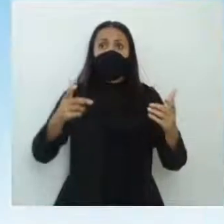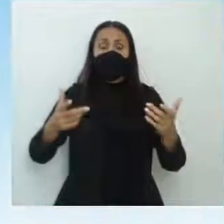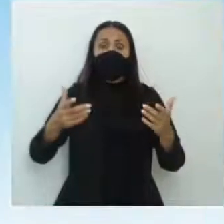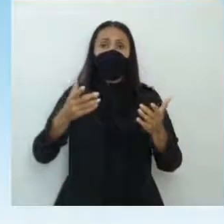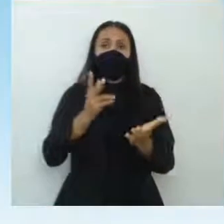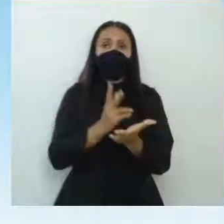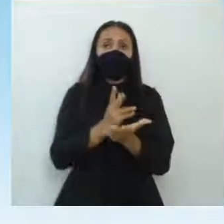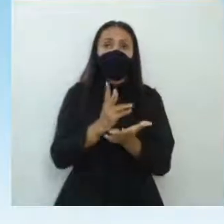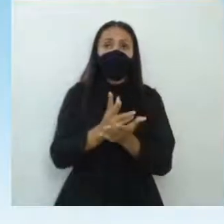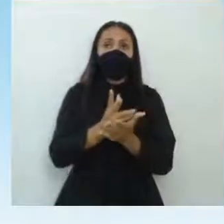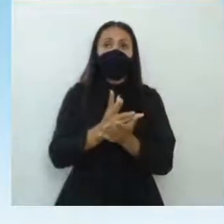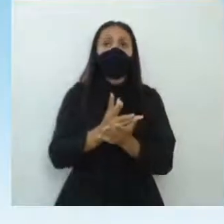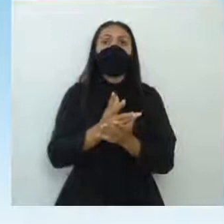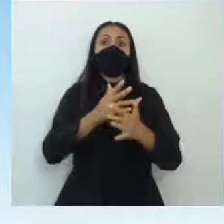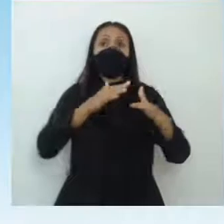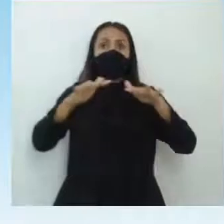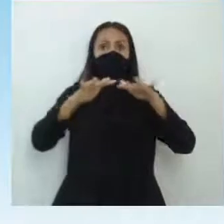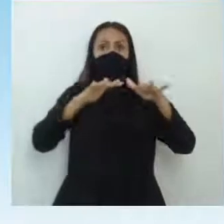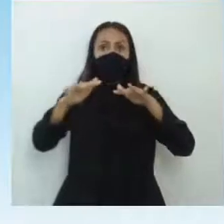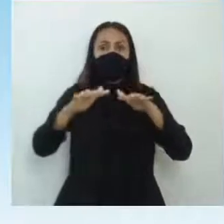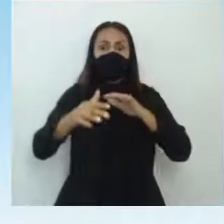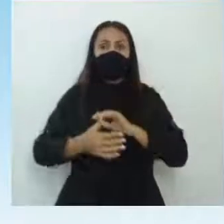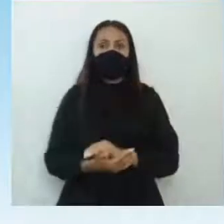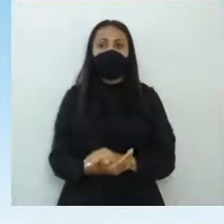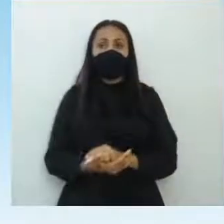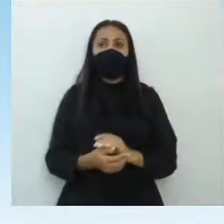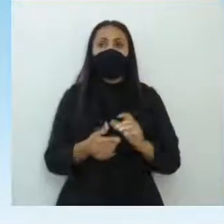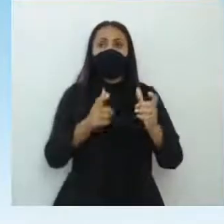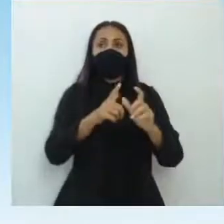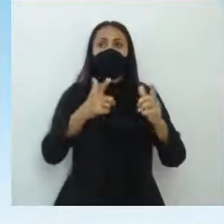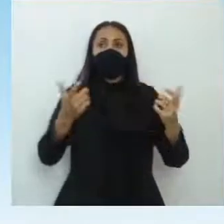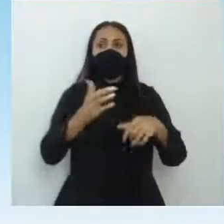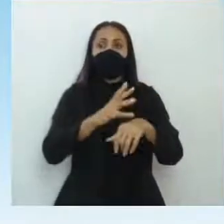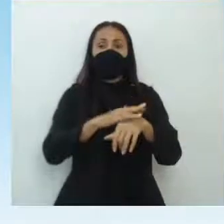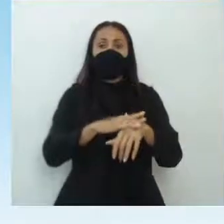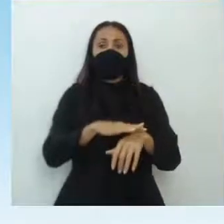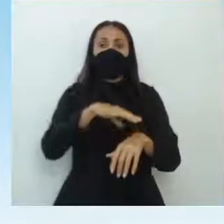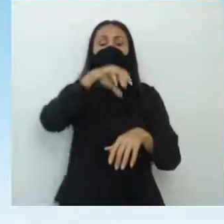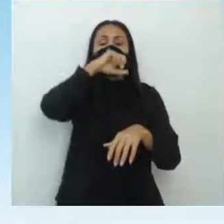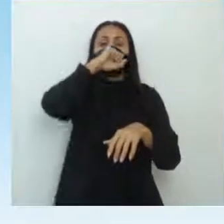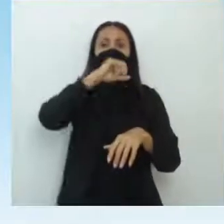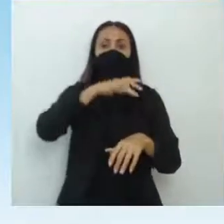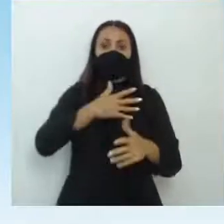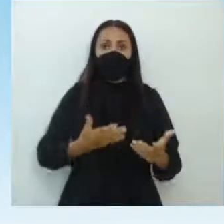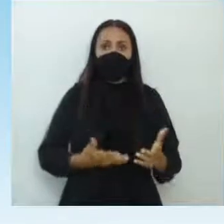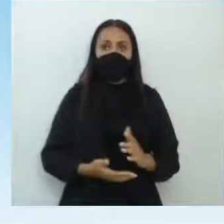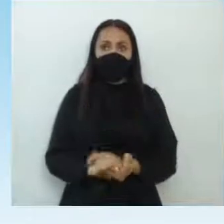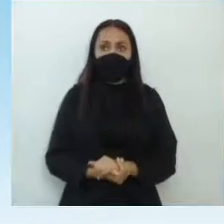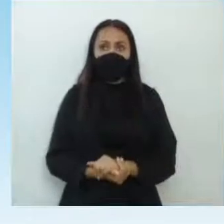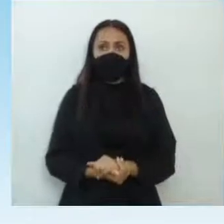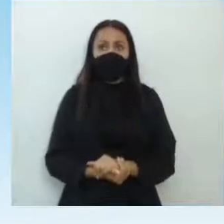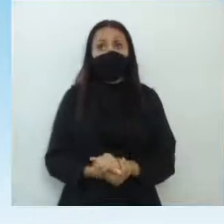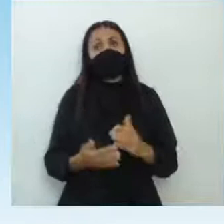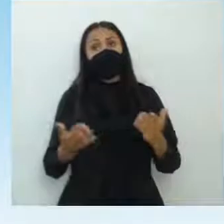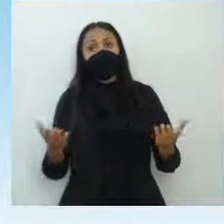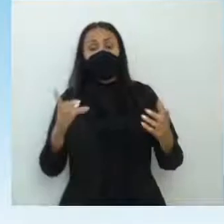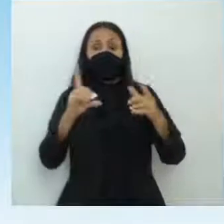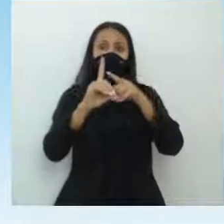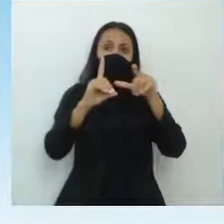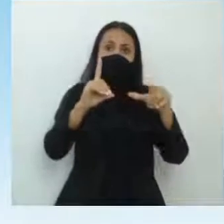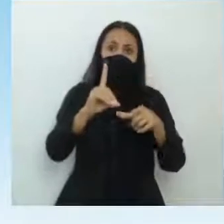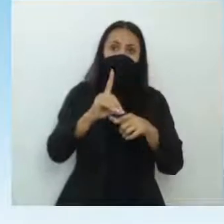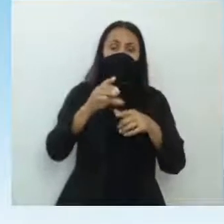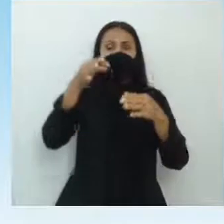também de terremotos. Letra E, aumento de doenças respiratórias. A alternativa correta é a letra